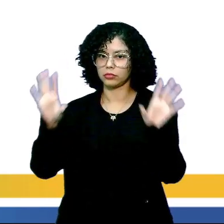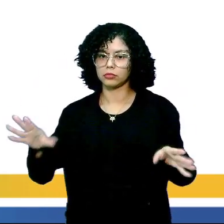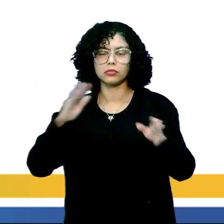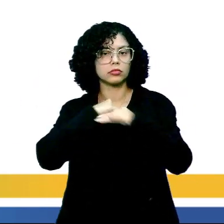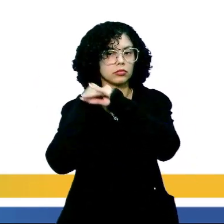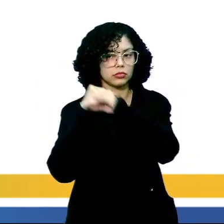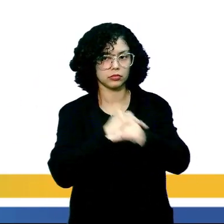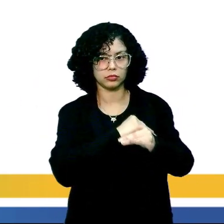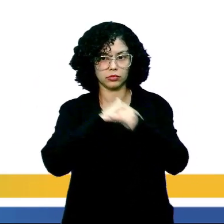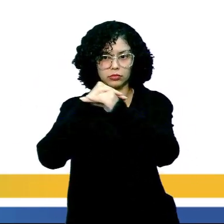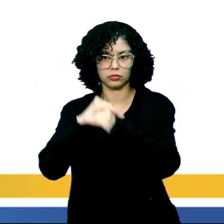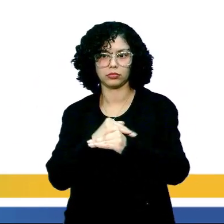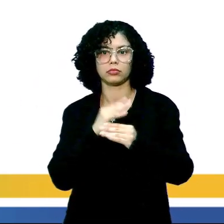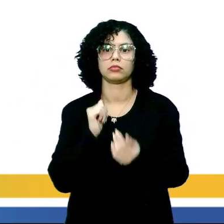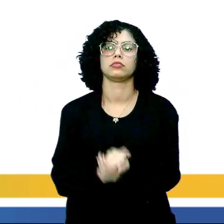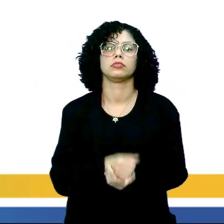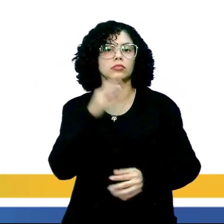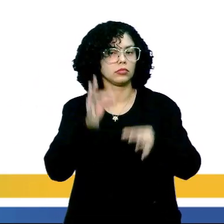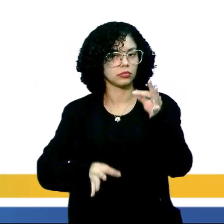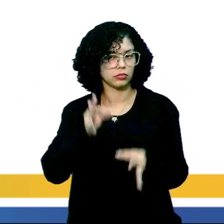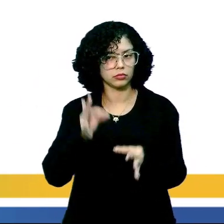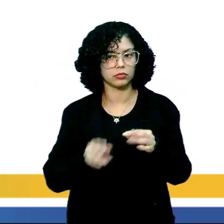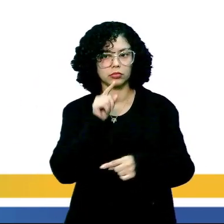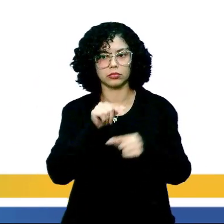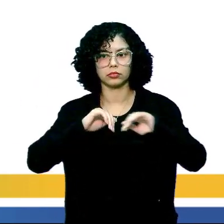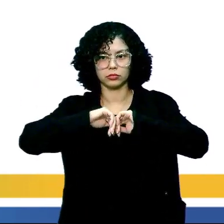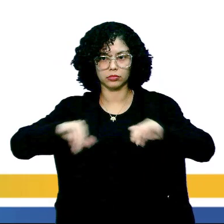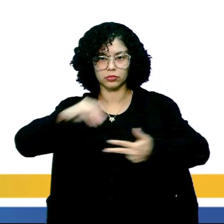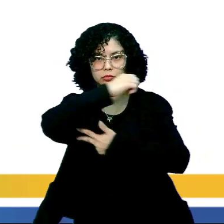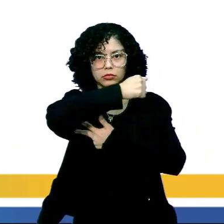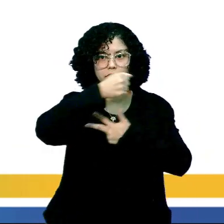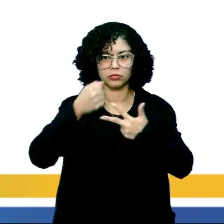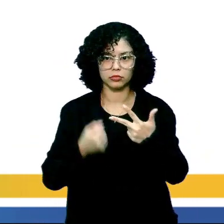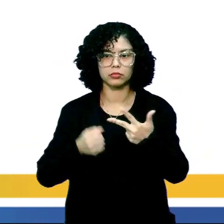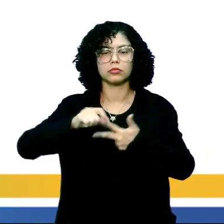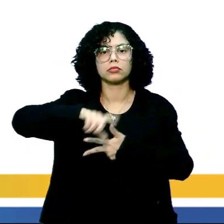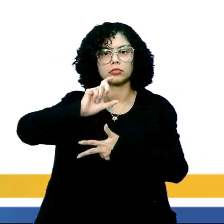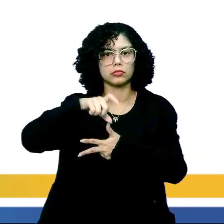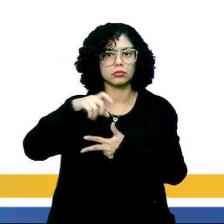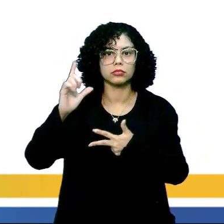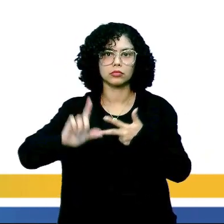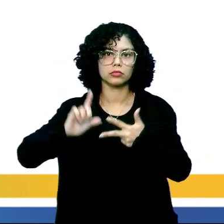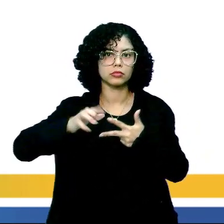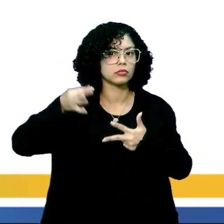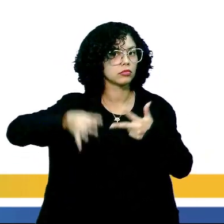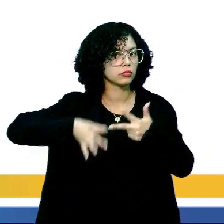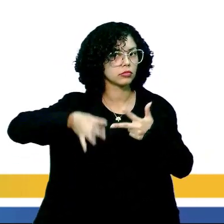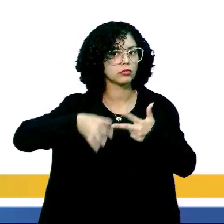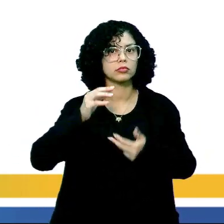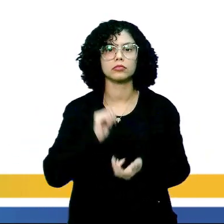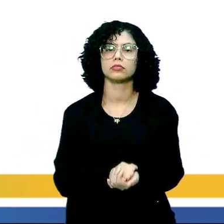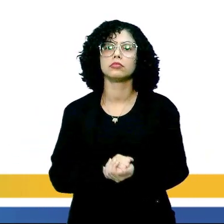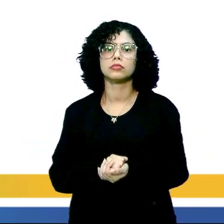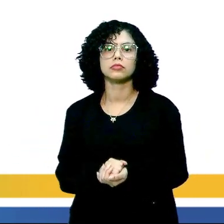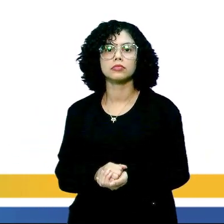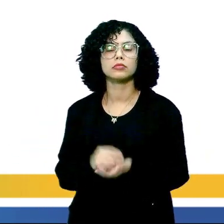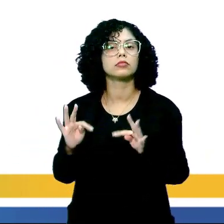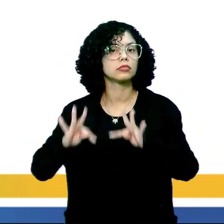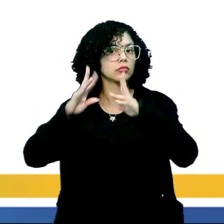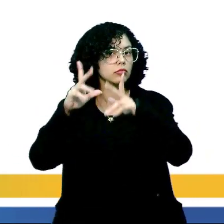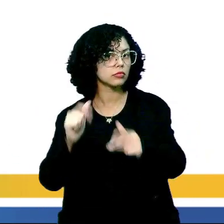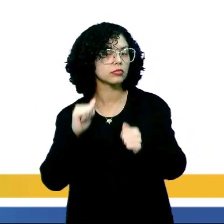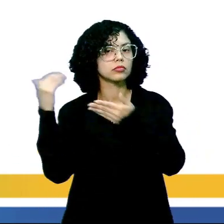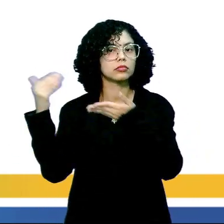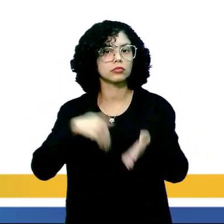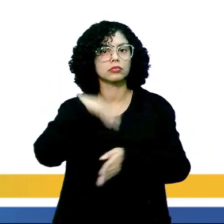de igualdade, de justiça, a divisão dos poderes em executivo, legislativo, judiciário, tudo isso